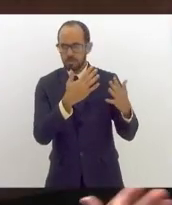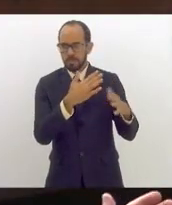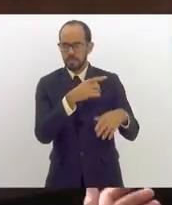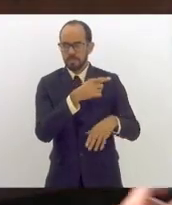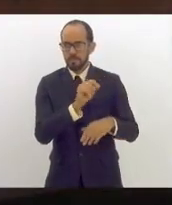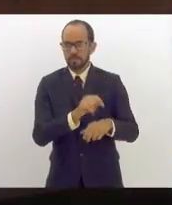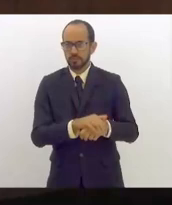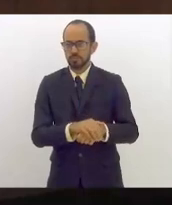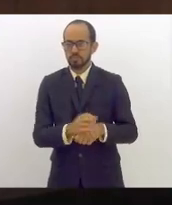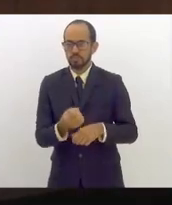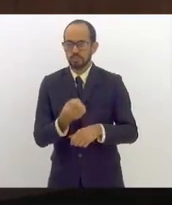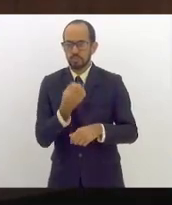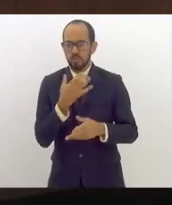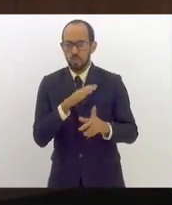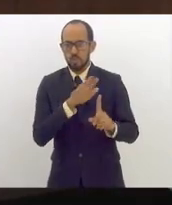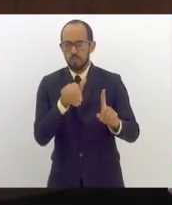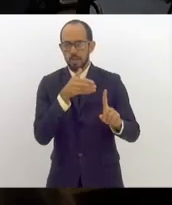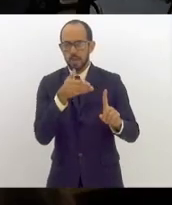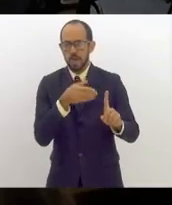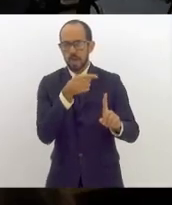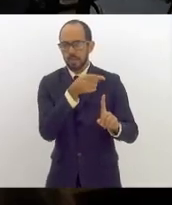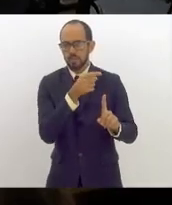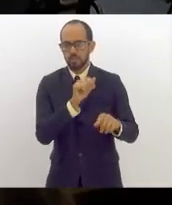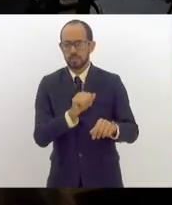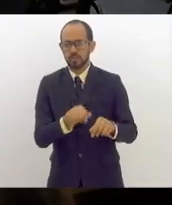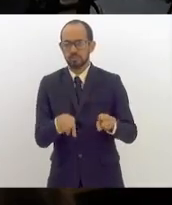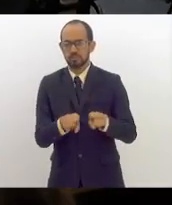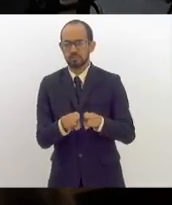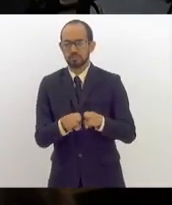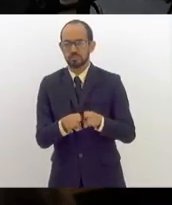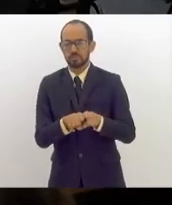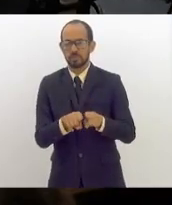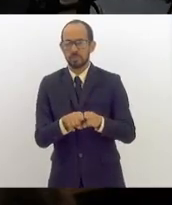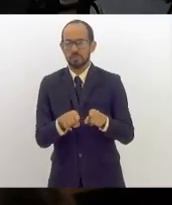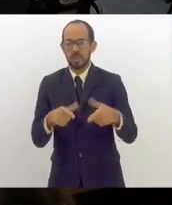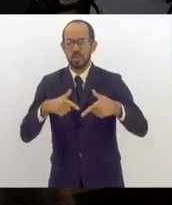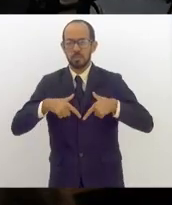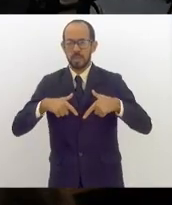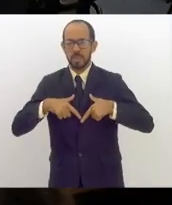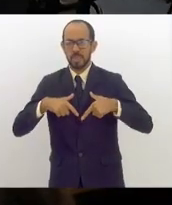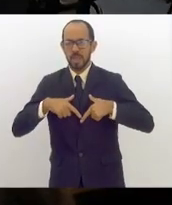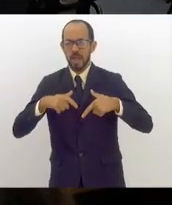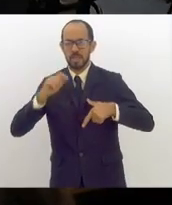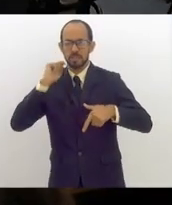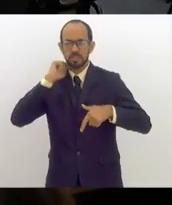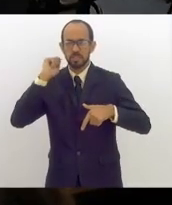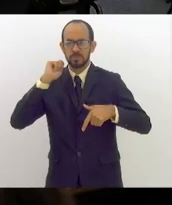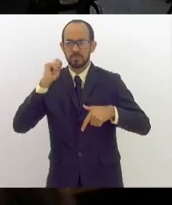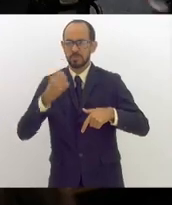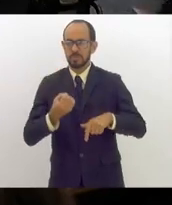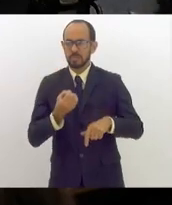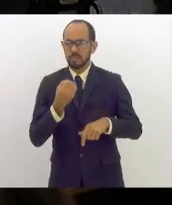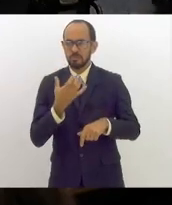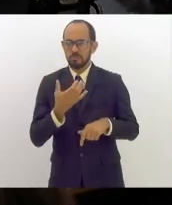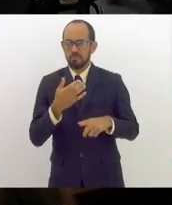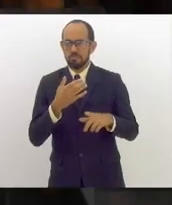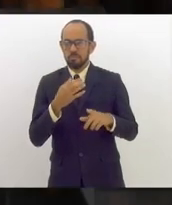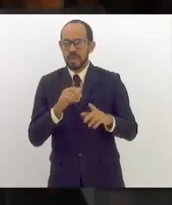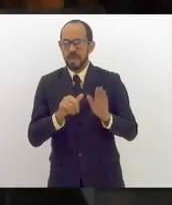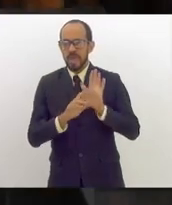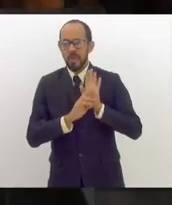merecido homenagem da medalha Tiradentes tá em boas mãos bem representado